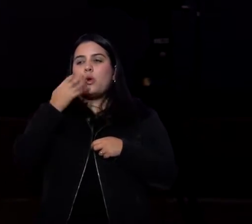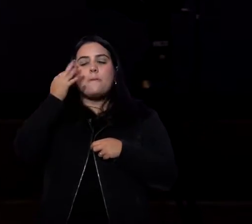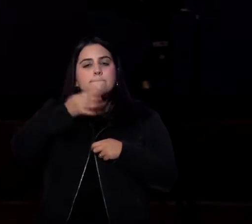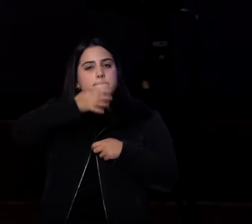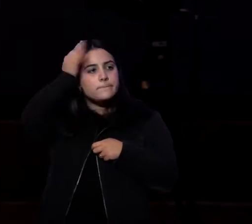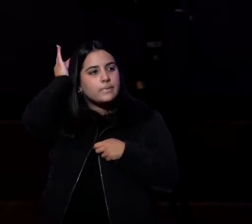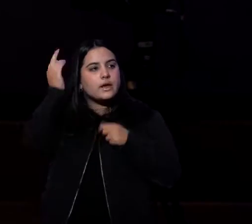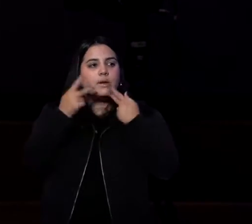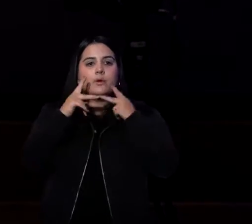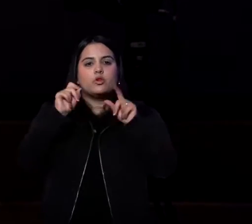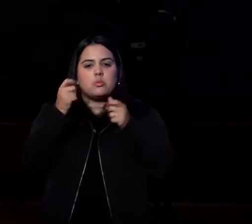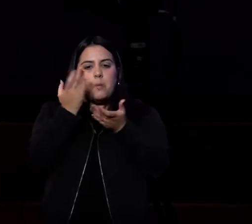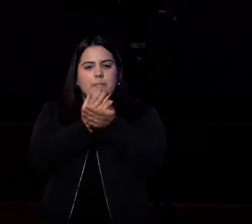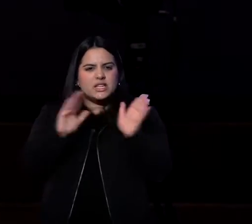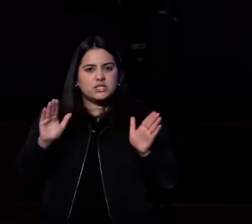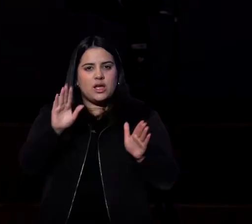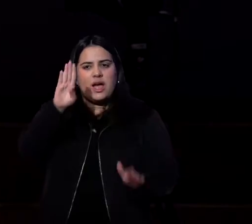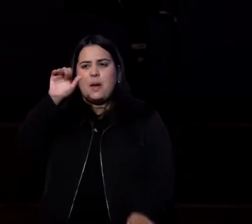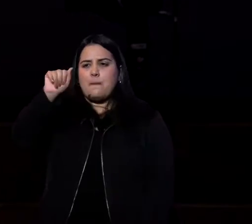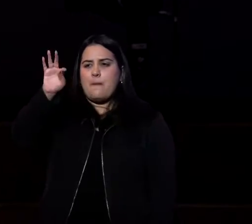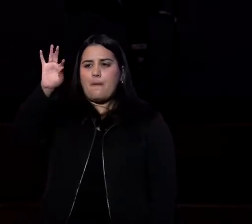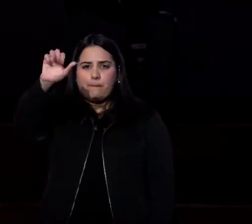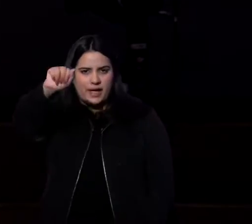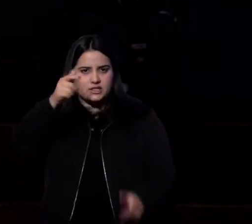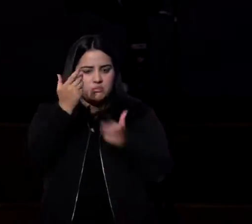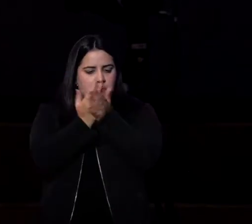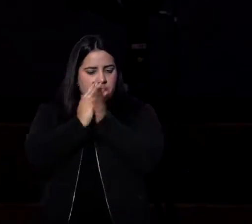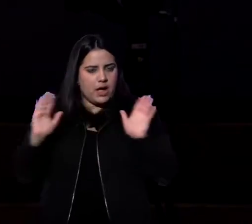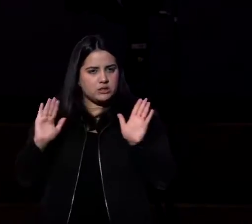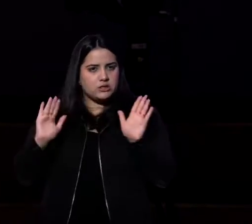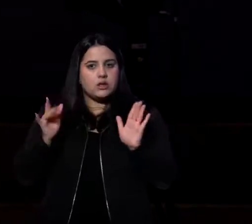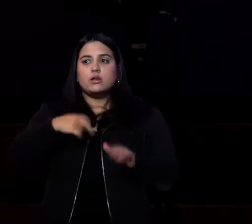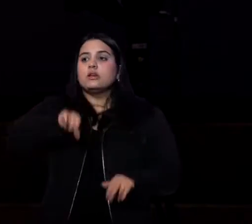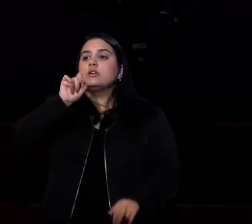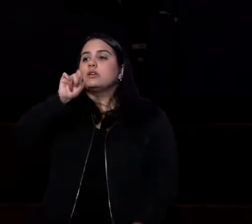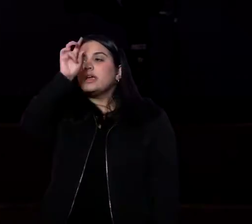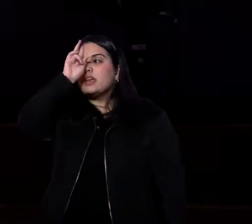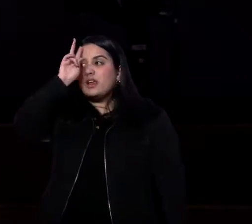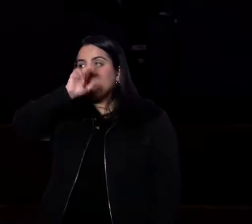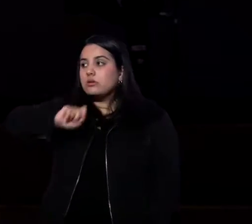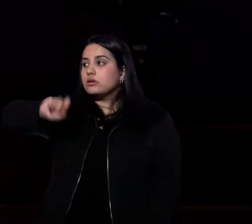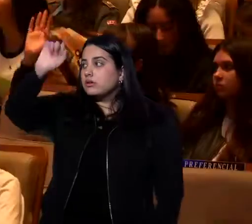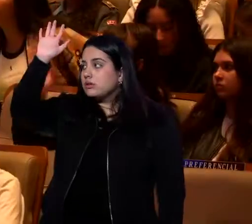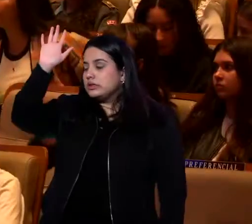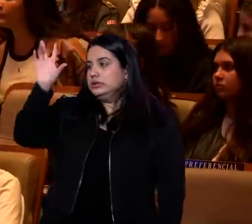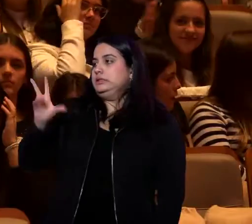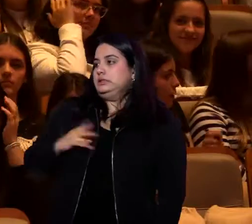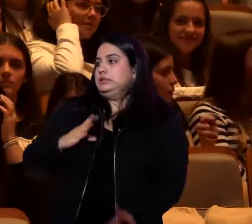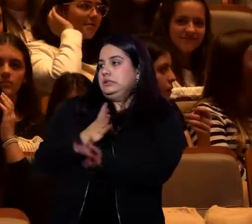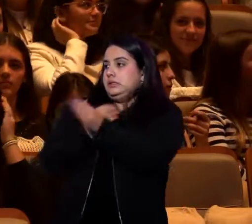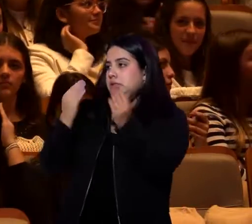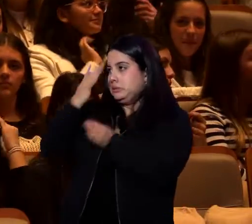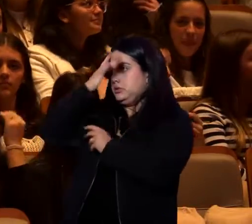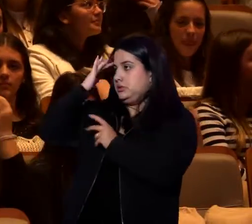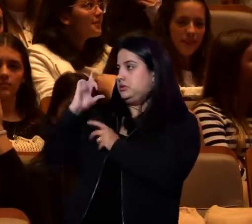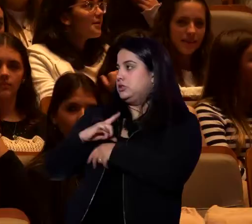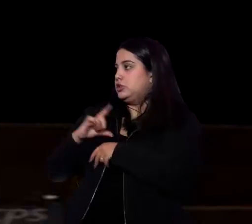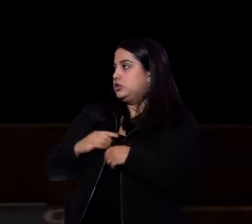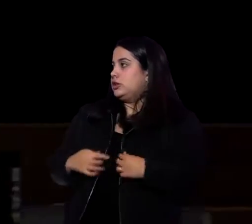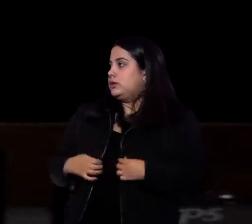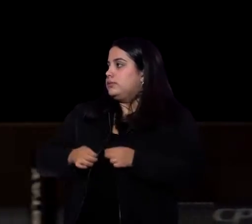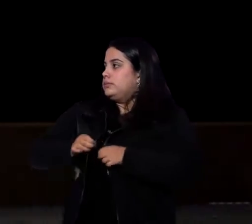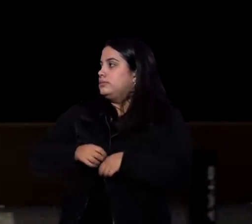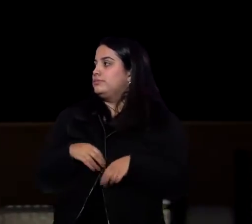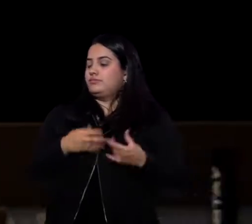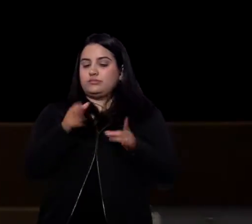Tarek pregou sobre o basta. Vocês lembram disso? Quem estava nesse culto? Nossa, tinha bastante gente nesse culto. E esse culto